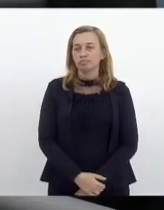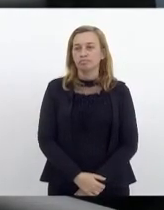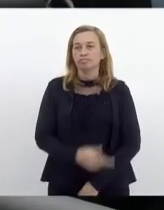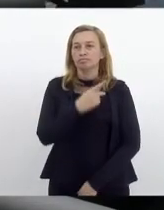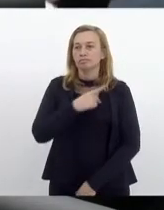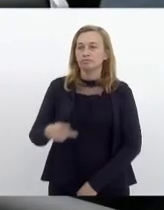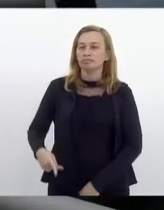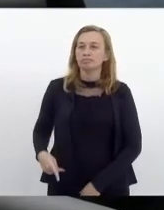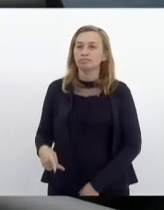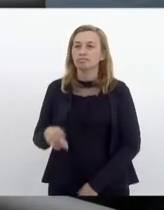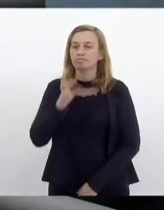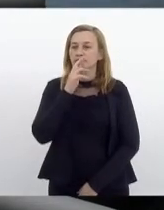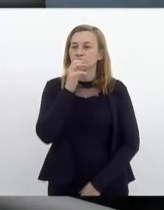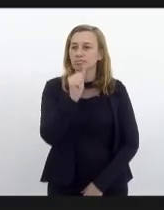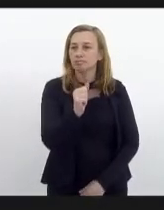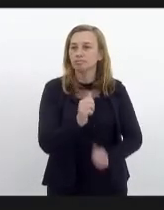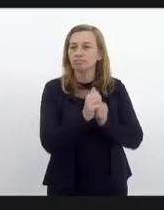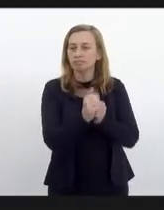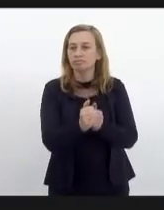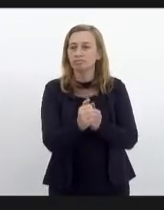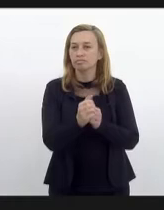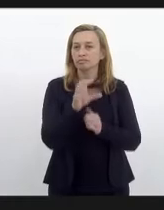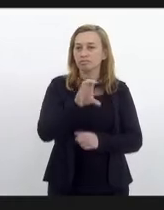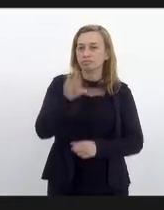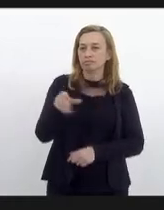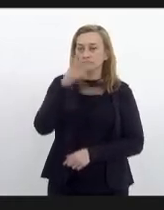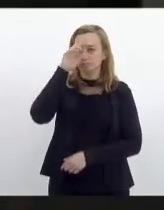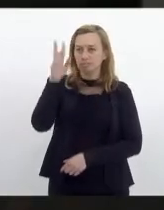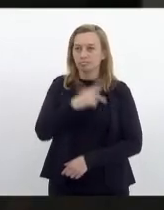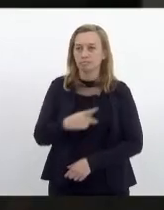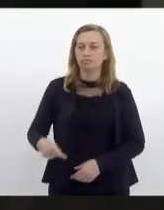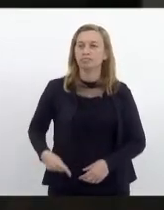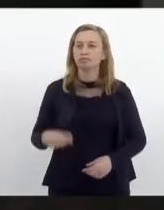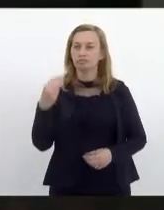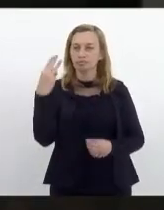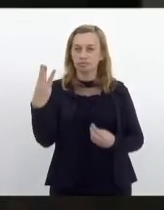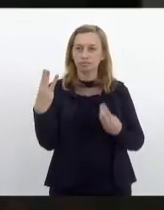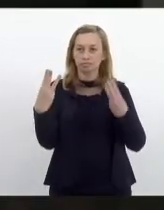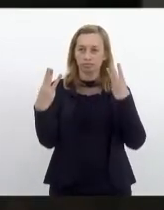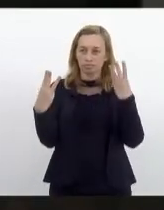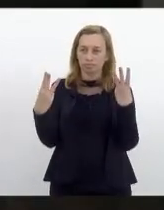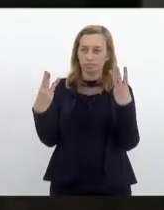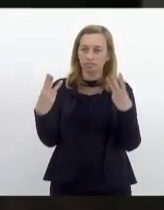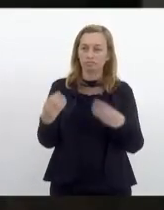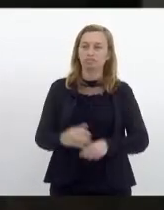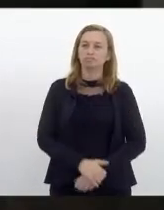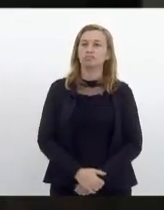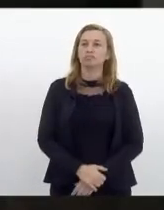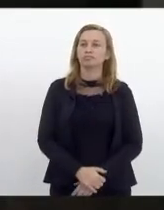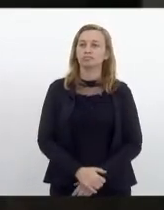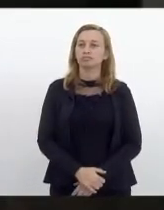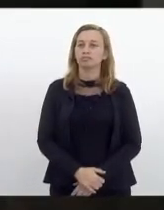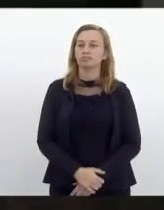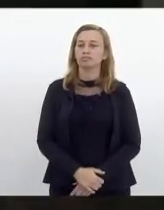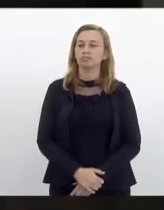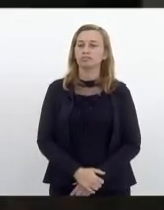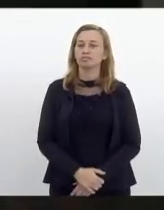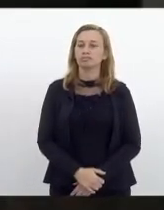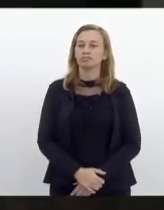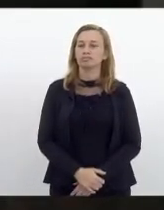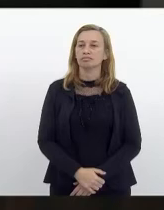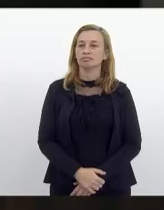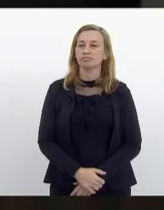Presidente, Rodrigo Amorim, acompanha o parecer da CCJ, presidente. 3-3. Está empatado com